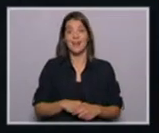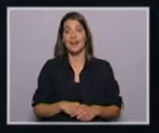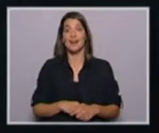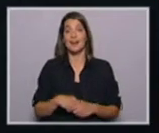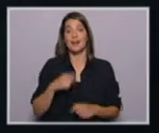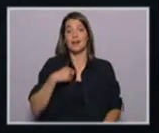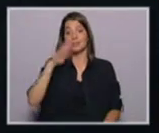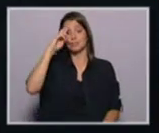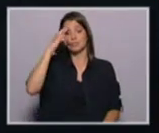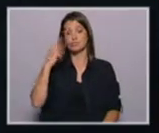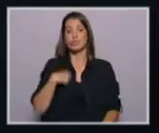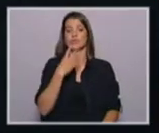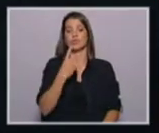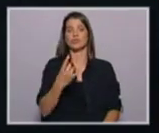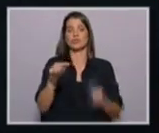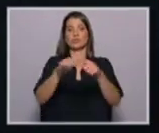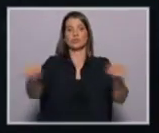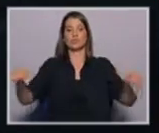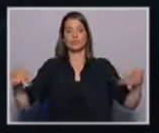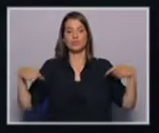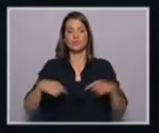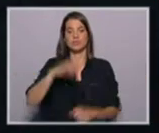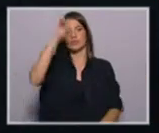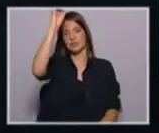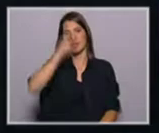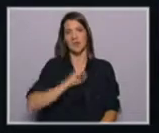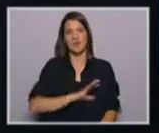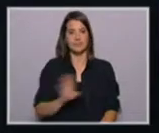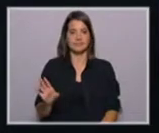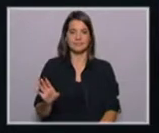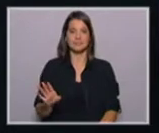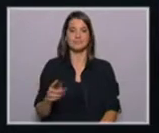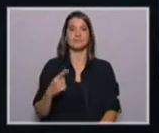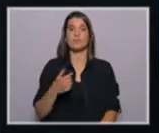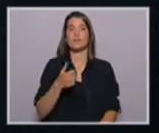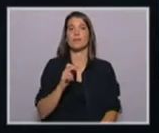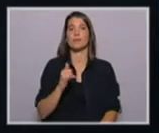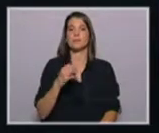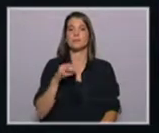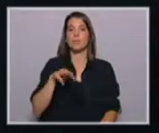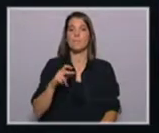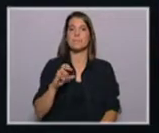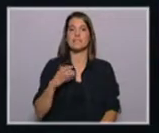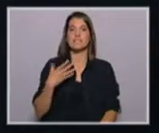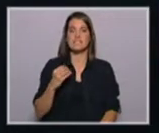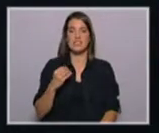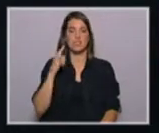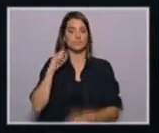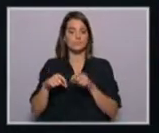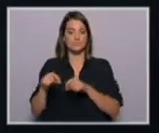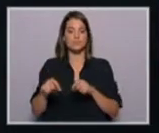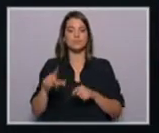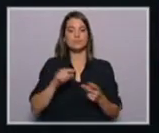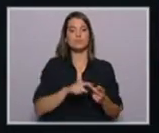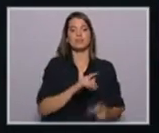fui aguentando, eu estava sozinho dentro do estúdio, não tinha ninguém, tinha o Brito Macedo na Regi e o Fernando Amaro,